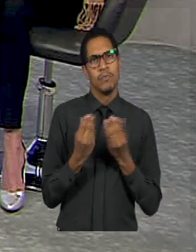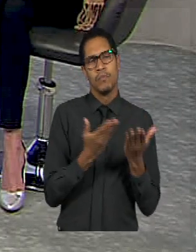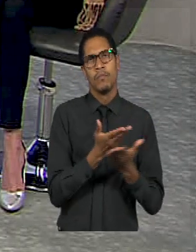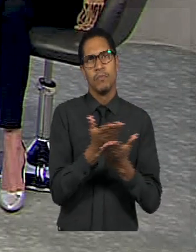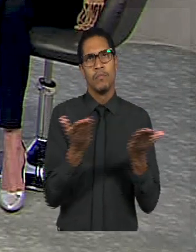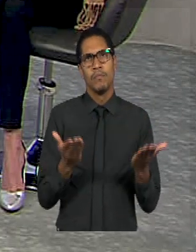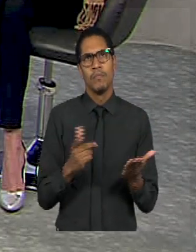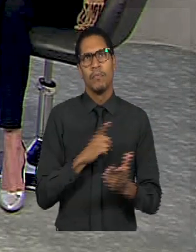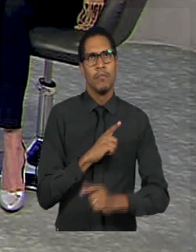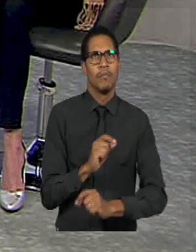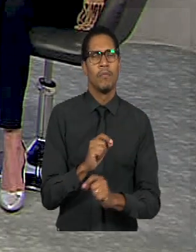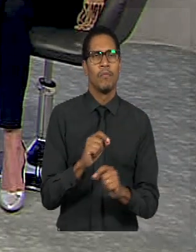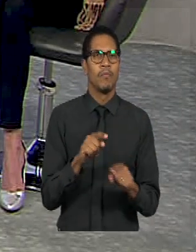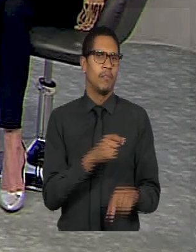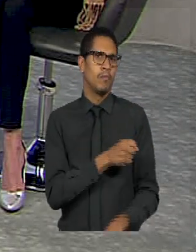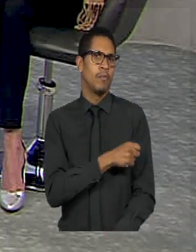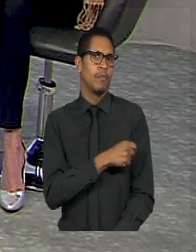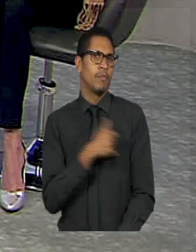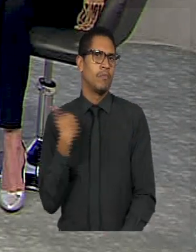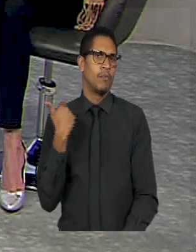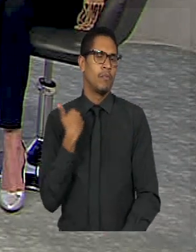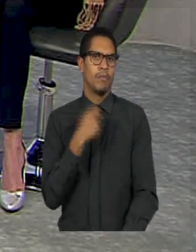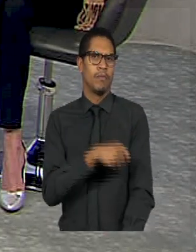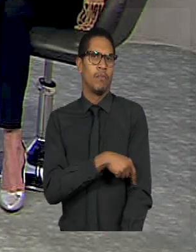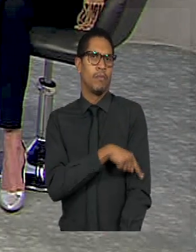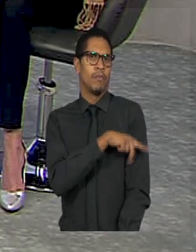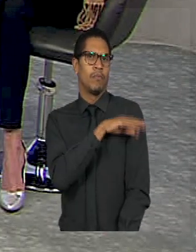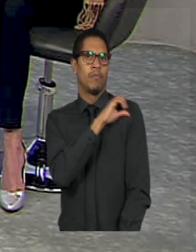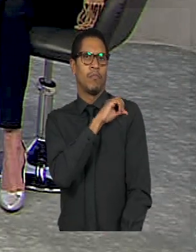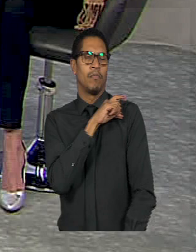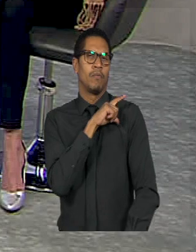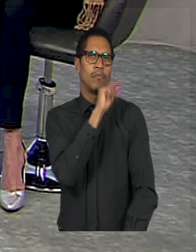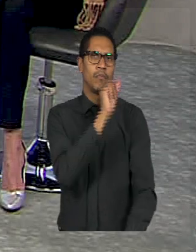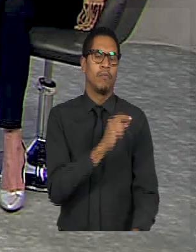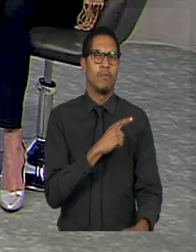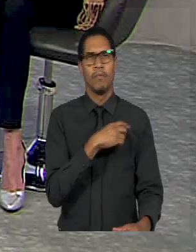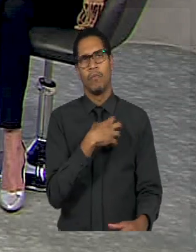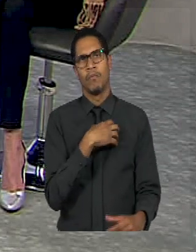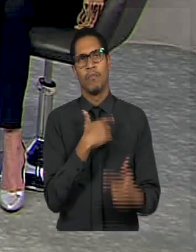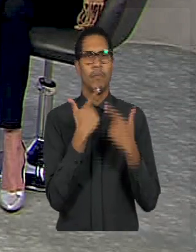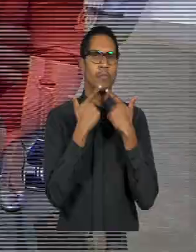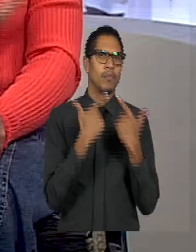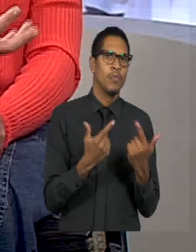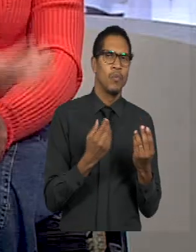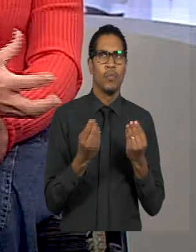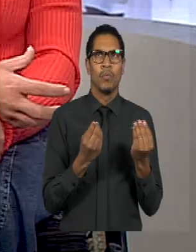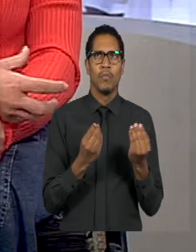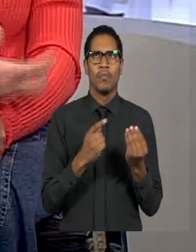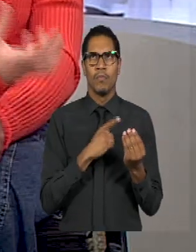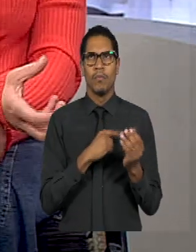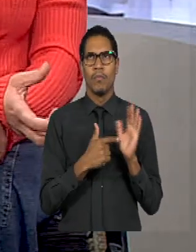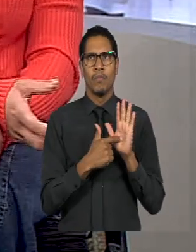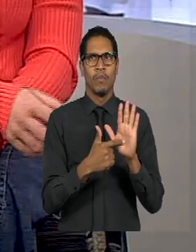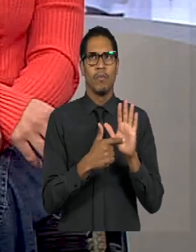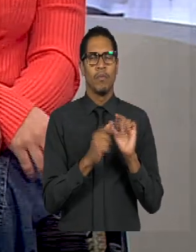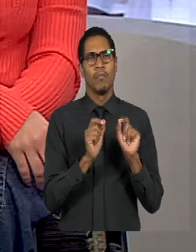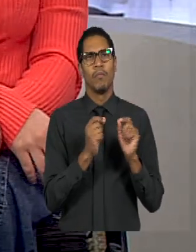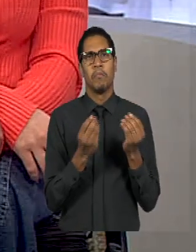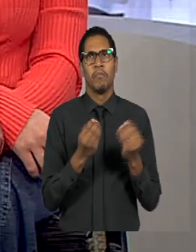para determinadas faixas etárias, porque cada uma tem uma linguagem? Como seria abordado,